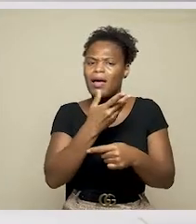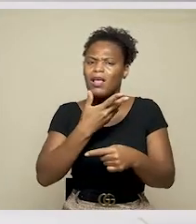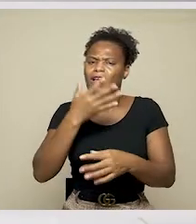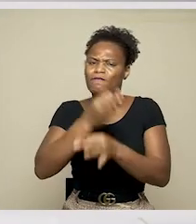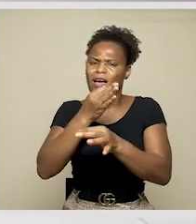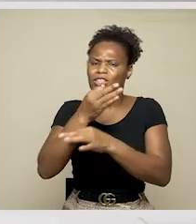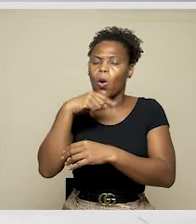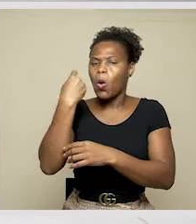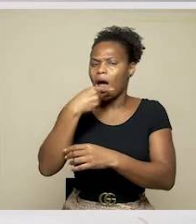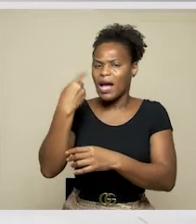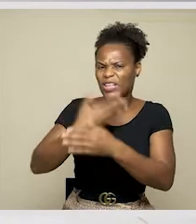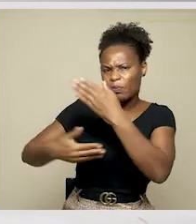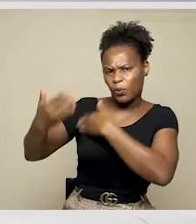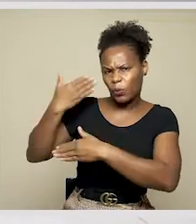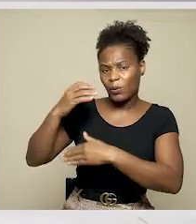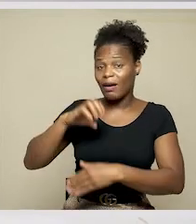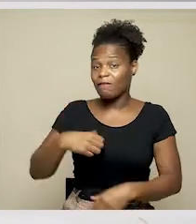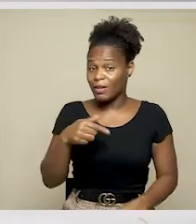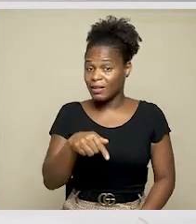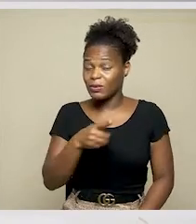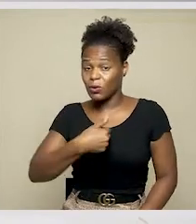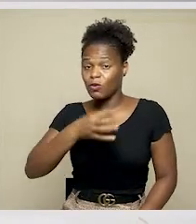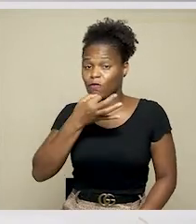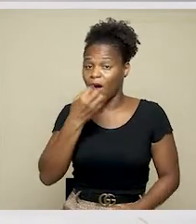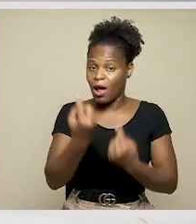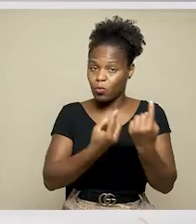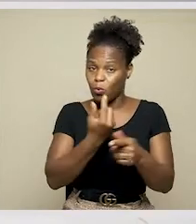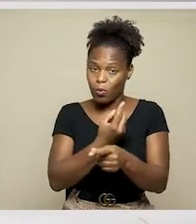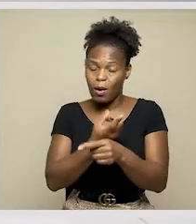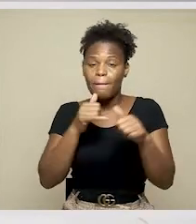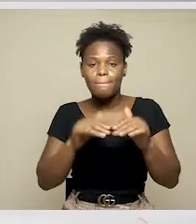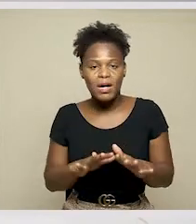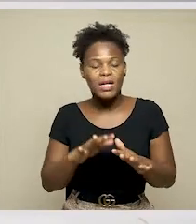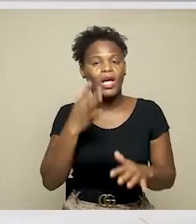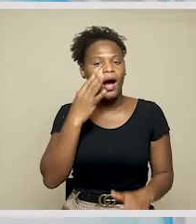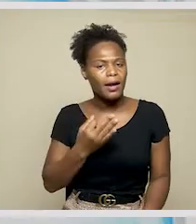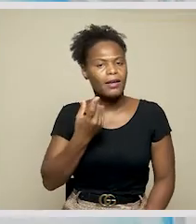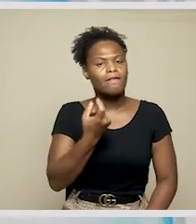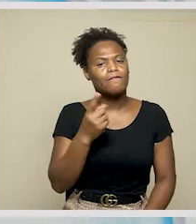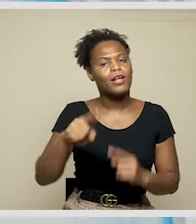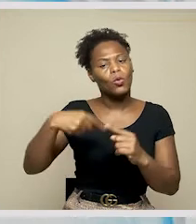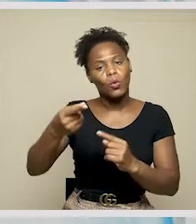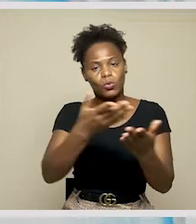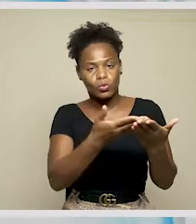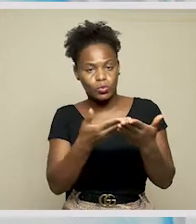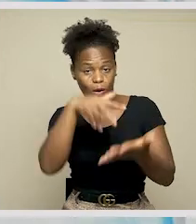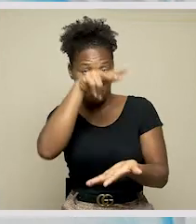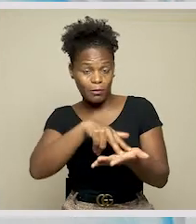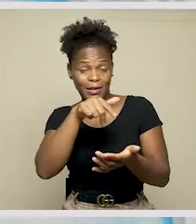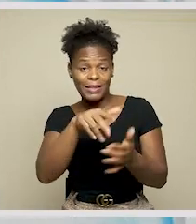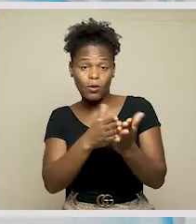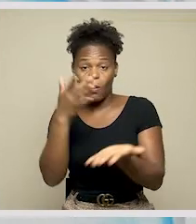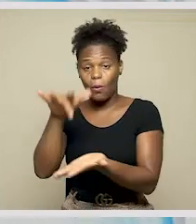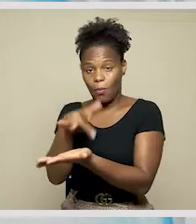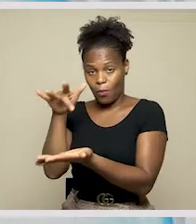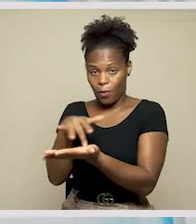tradições orais cabo-verdianas. Aqui nós referimos algumas, mas, claro, há ainda outros estudos publicados nessas